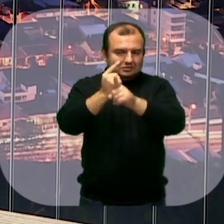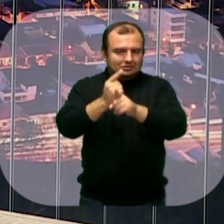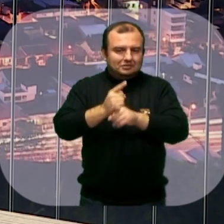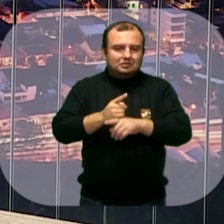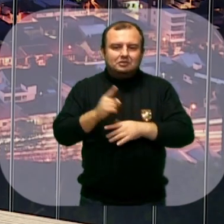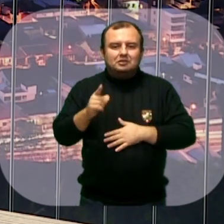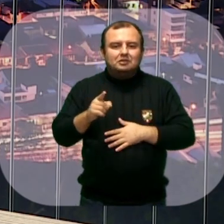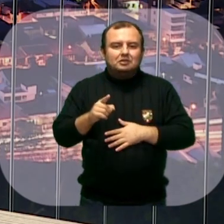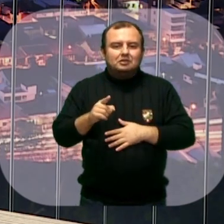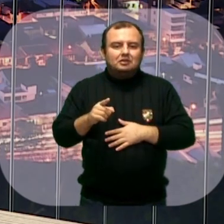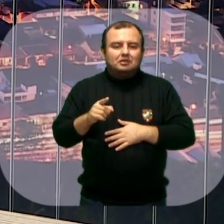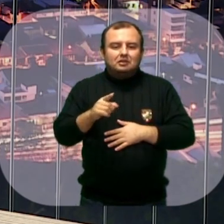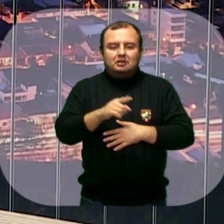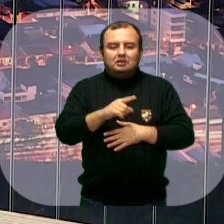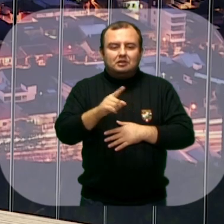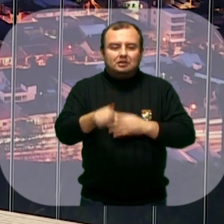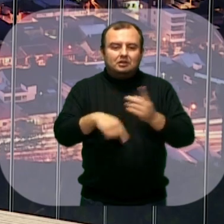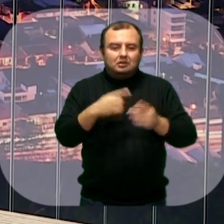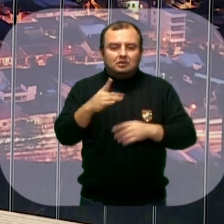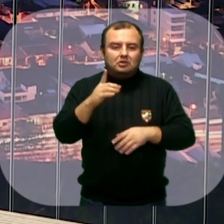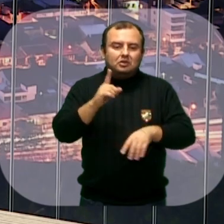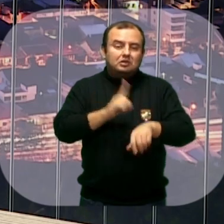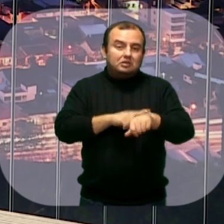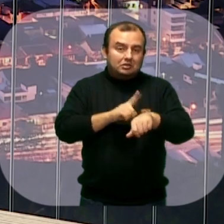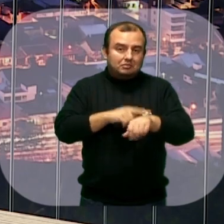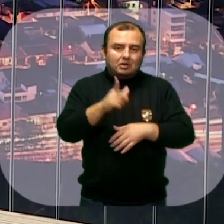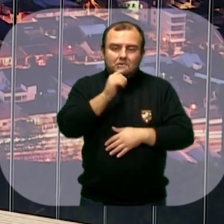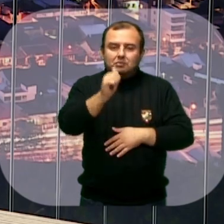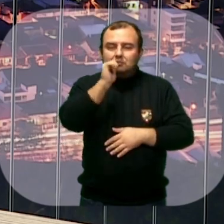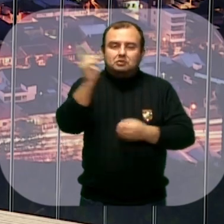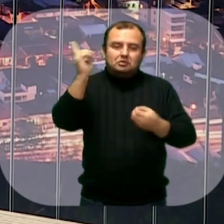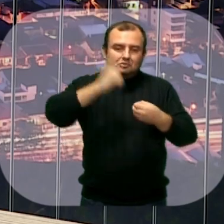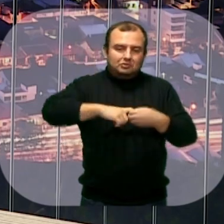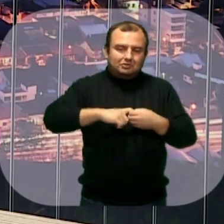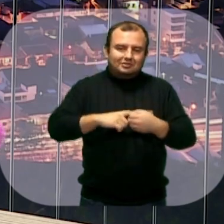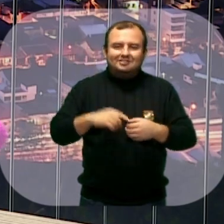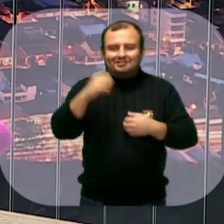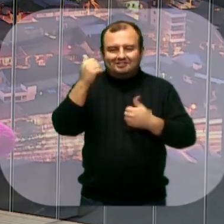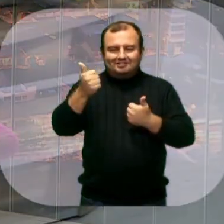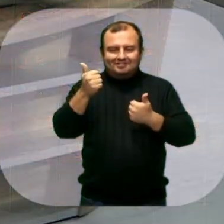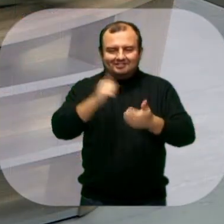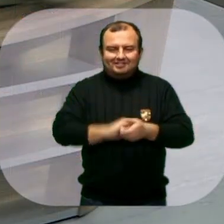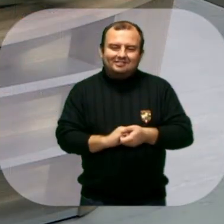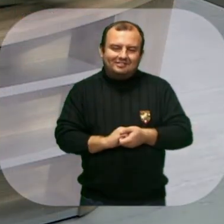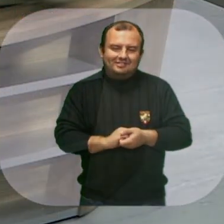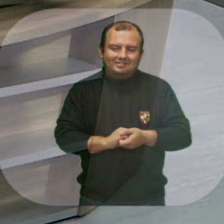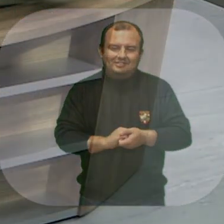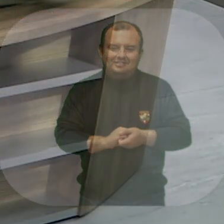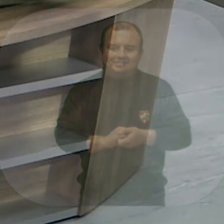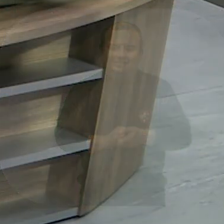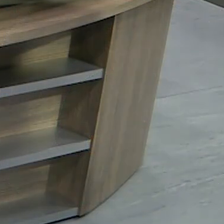ó. Nossa próxima aqui é só o tempo de tomar uma aguinha, viu? Vamos lá.